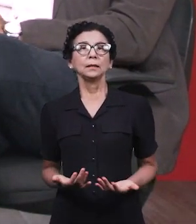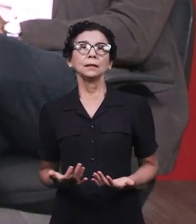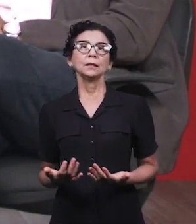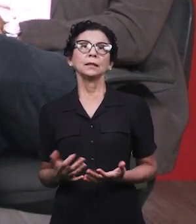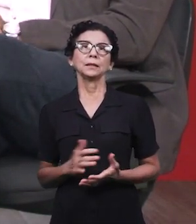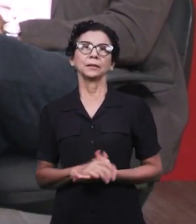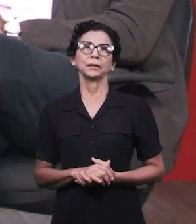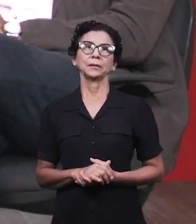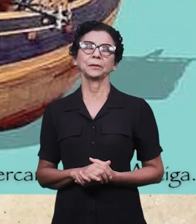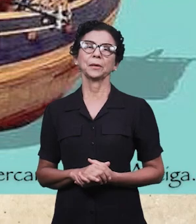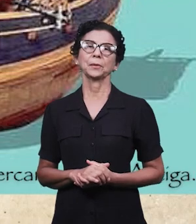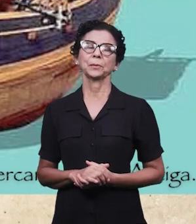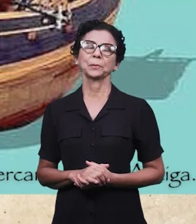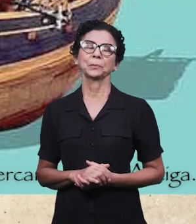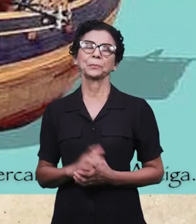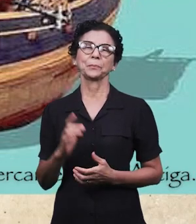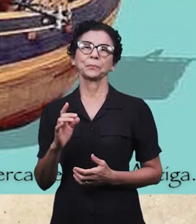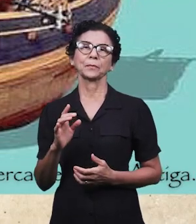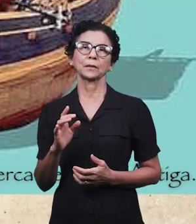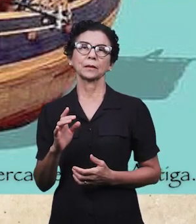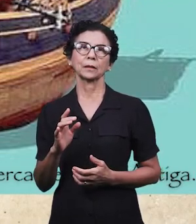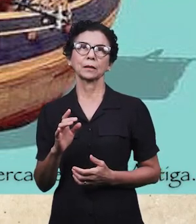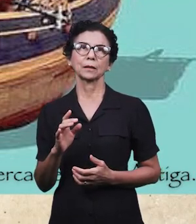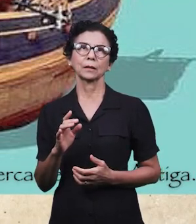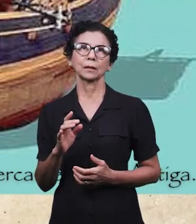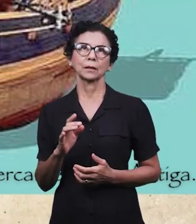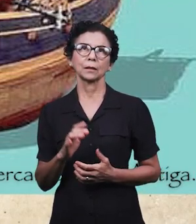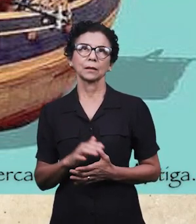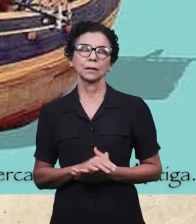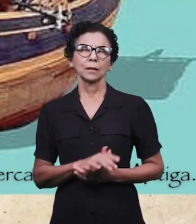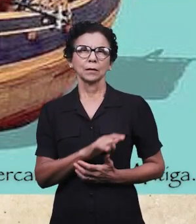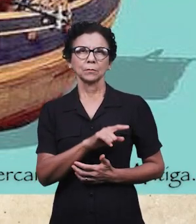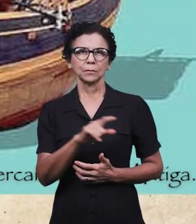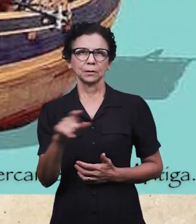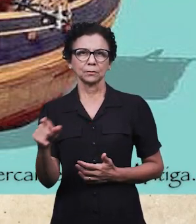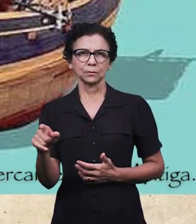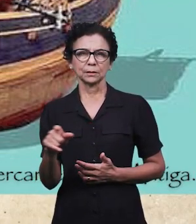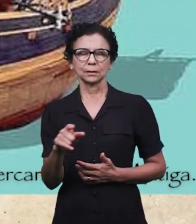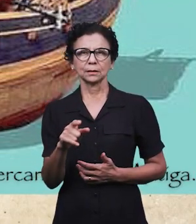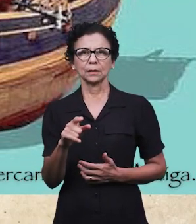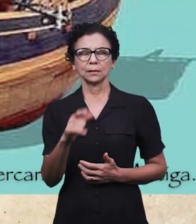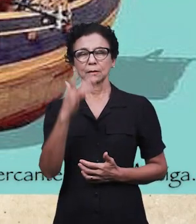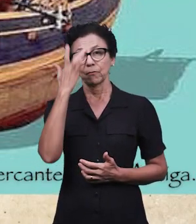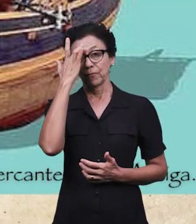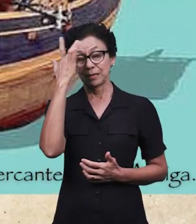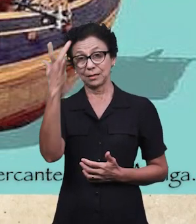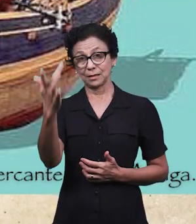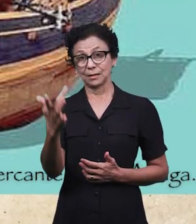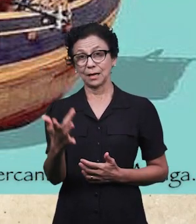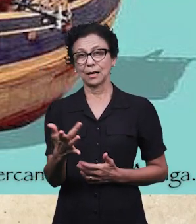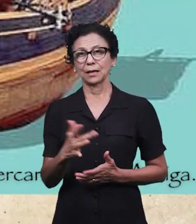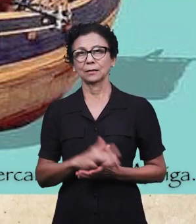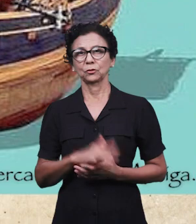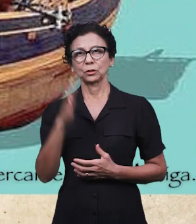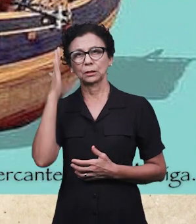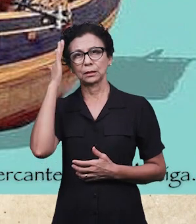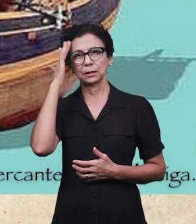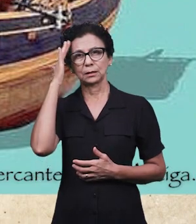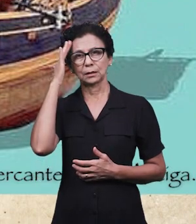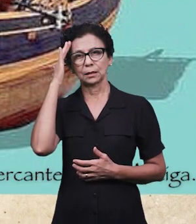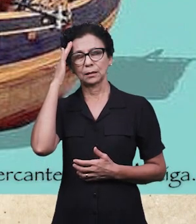276 passageiros. 276, um navio grande. Com os tripulantes juntos. Um navio grande. E esses